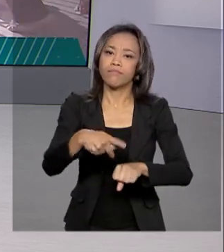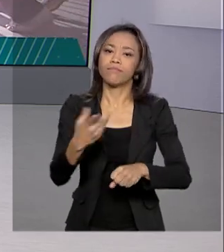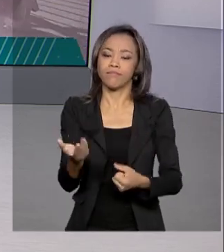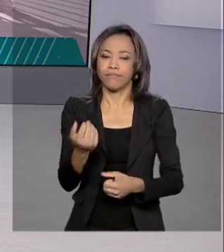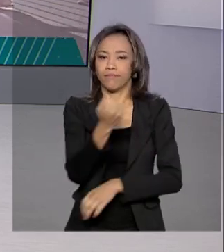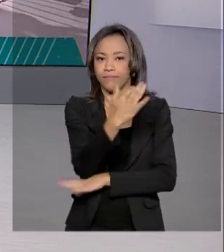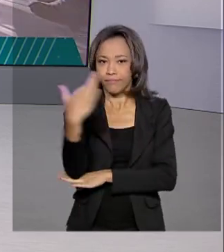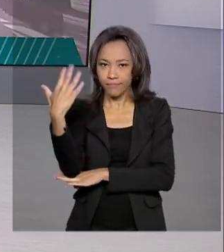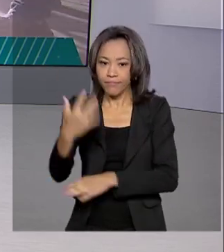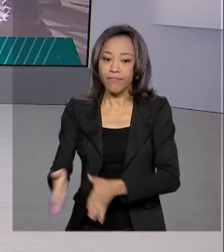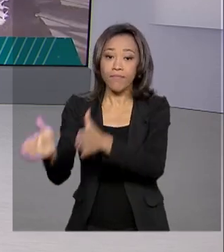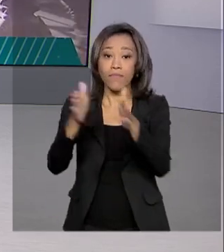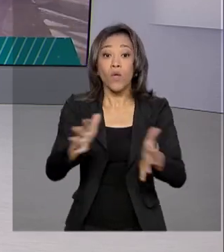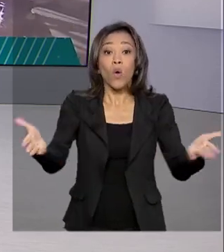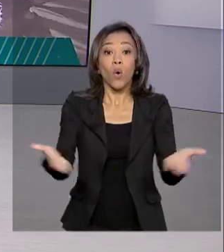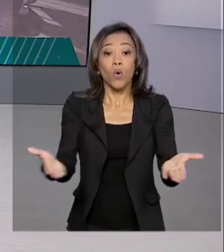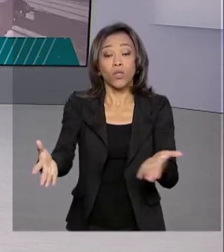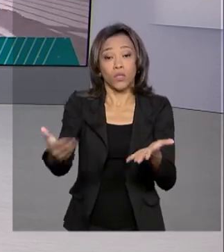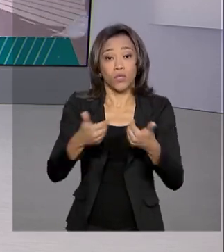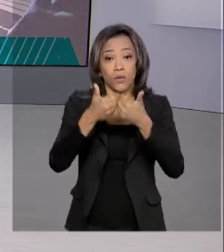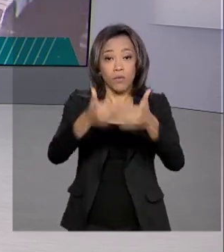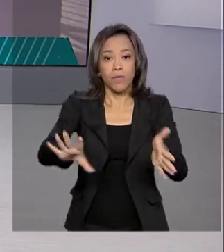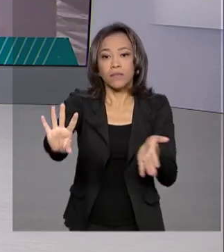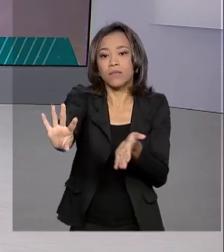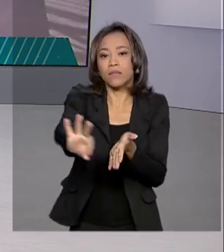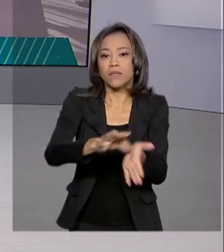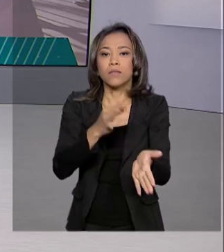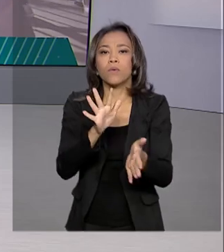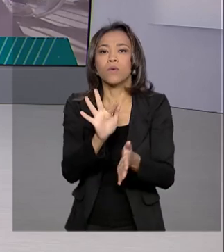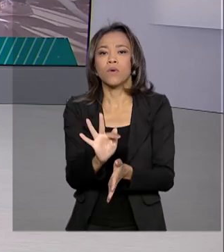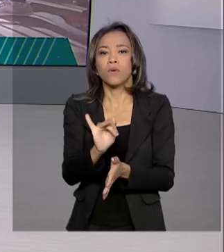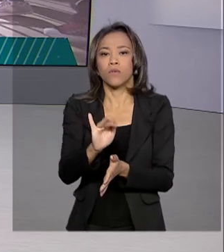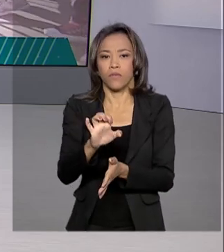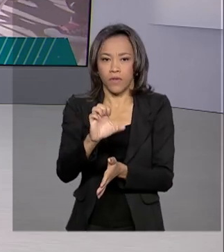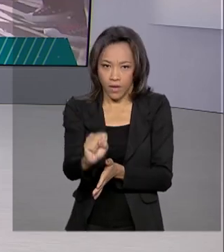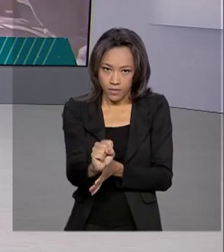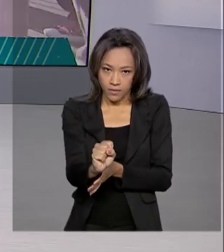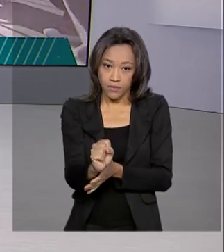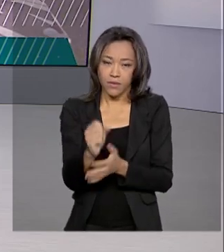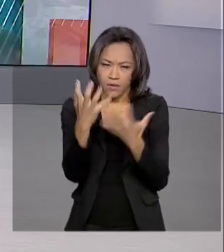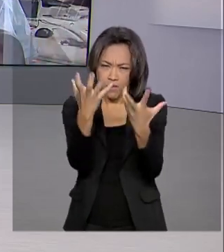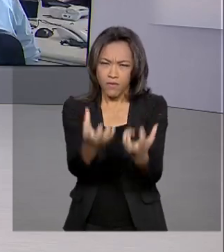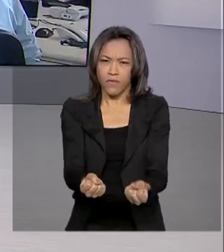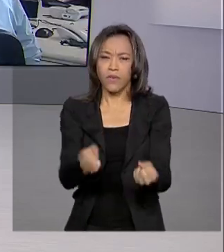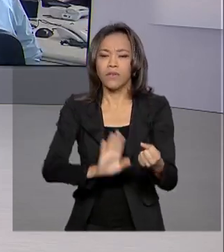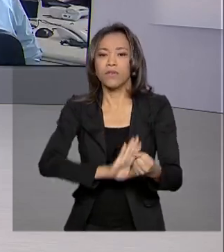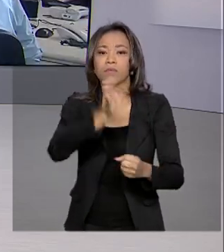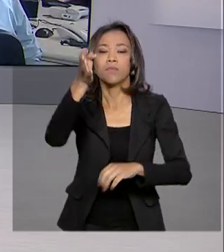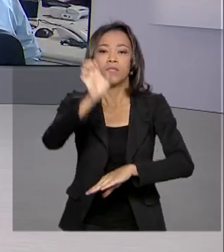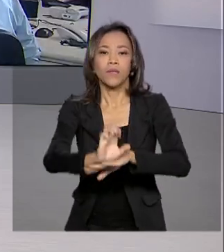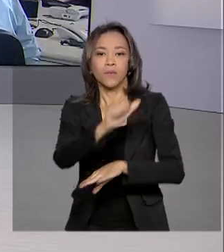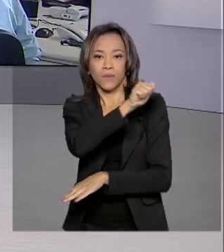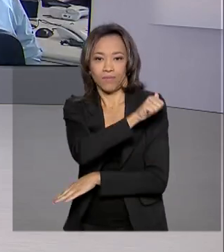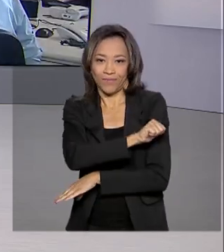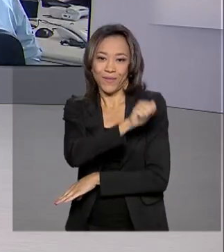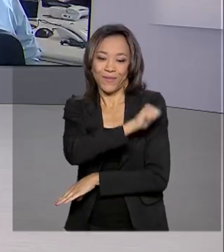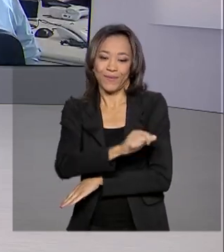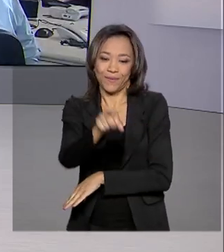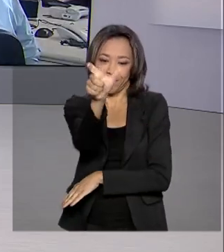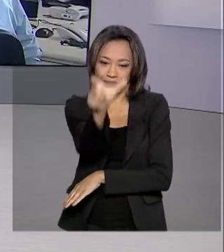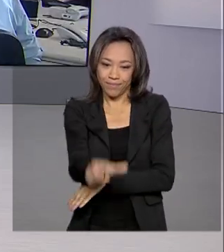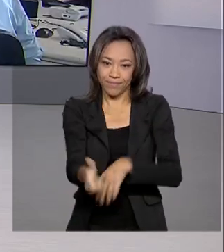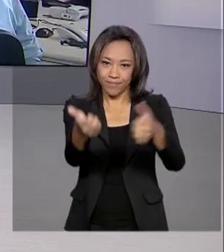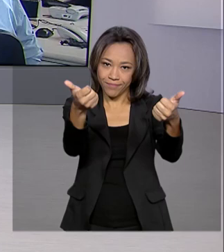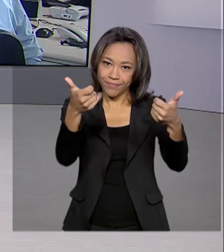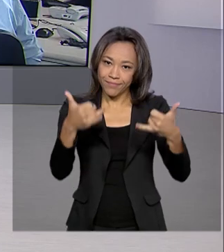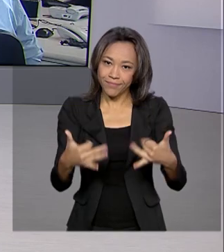Começam hoje as inscrições para o FIES, o Fundo de Financiamento Estudantil. Vamos ao Rio de Janeiro conversar com a repórter Alessandra Lago.